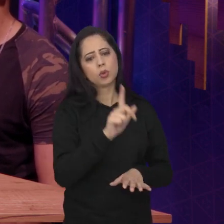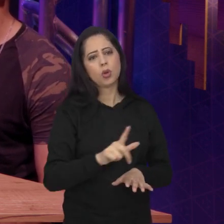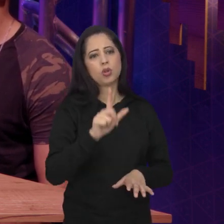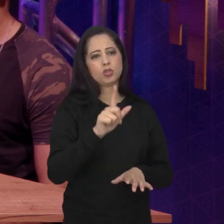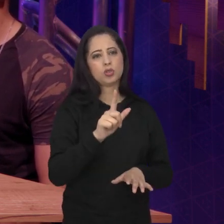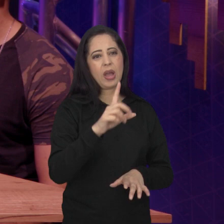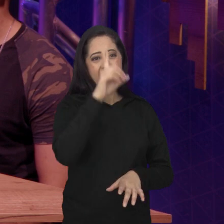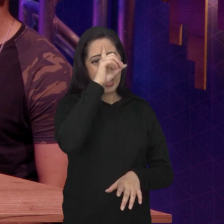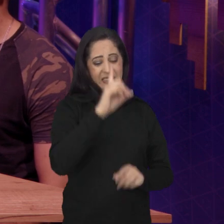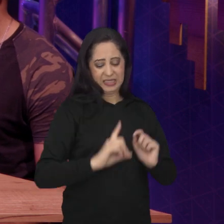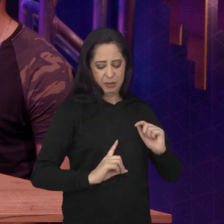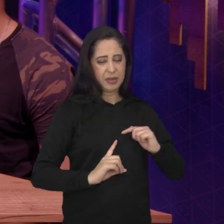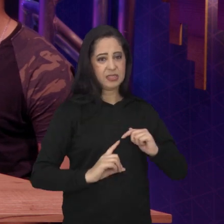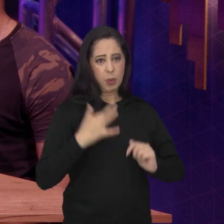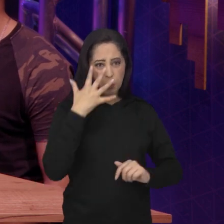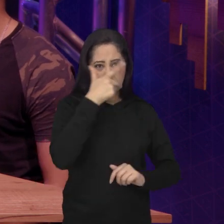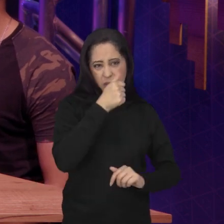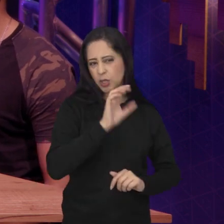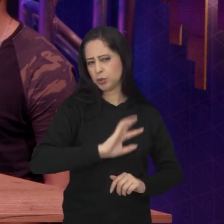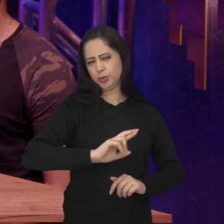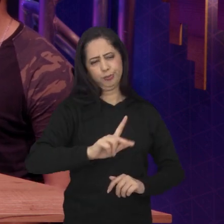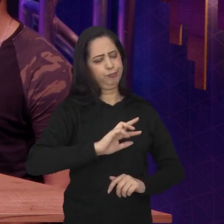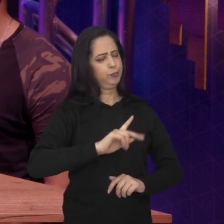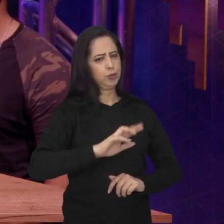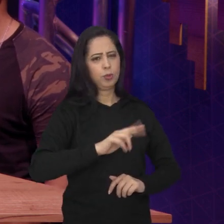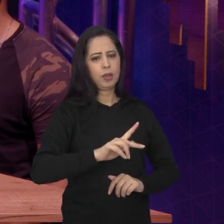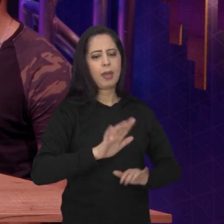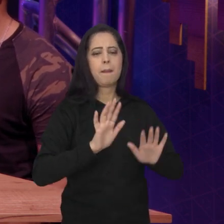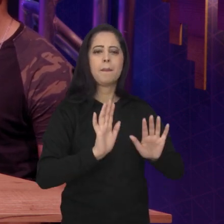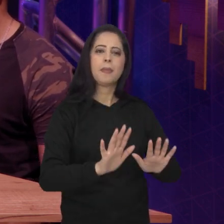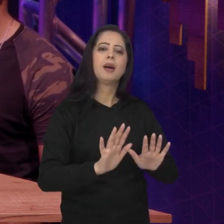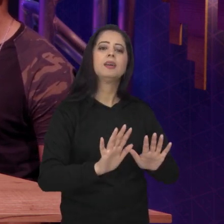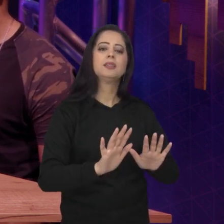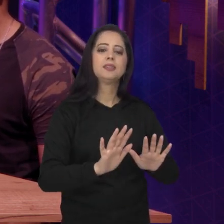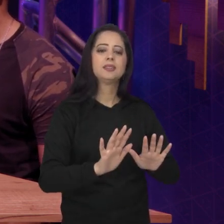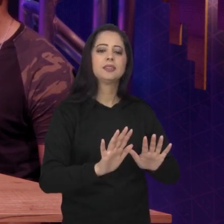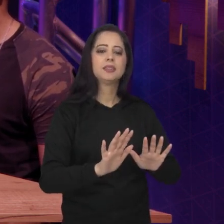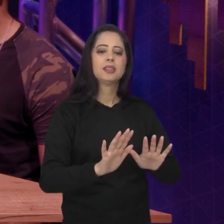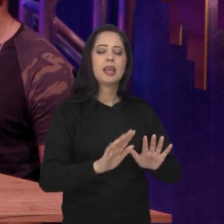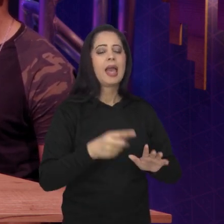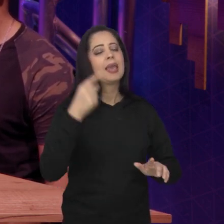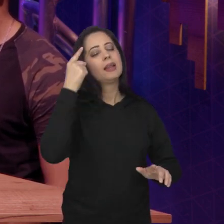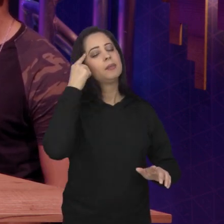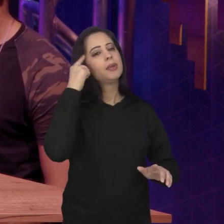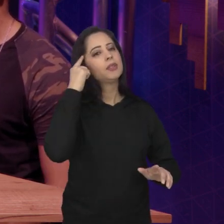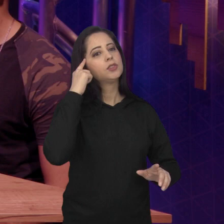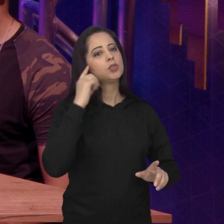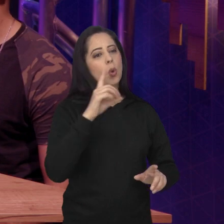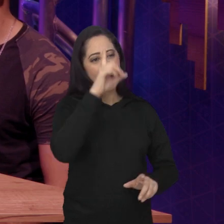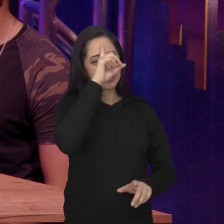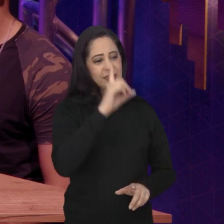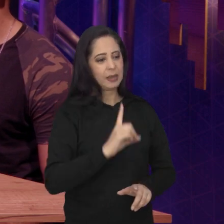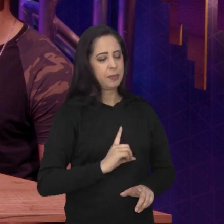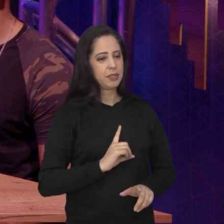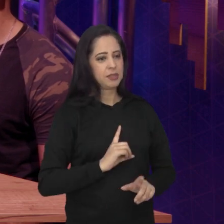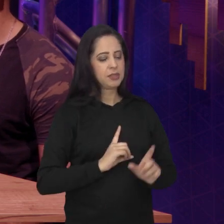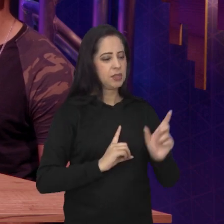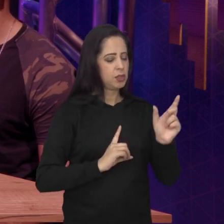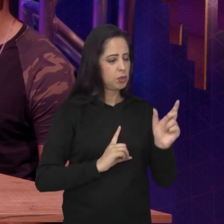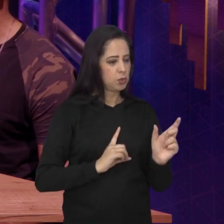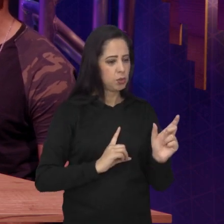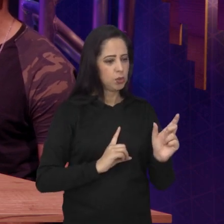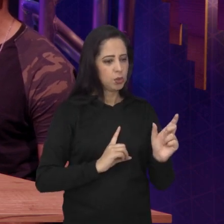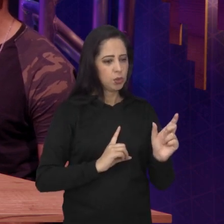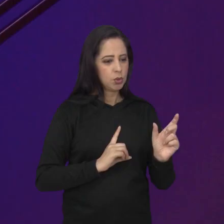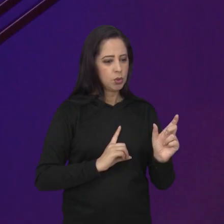bonita, assim, lógico que a depressão não é algo bonito, né, ninguém quer passar por isso, mas ele olhou dessa forma. Então, assim, a depressão,